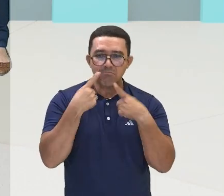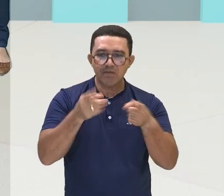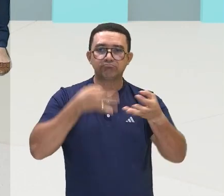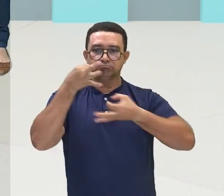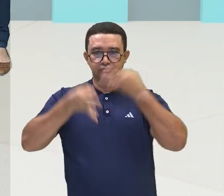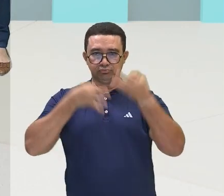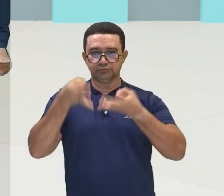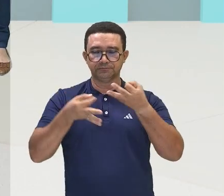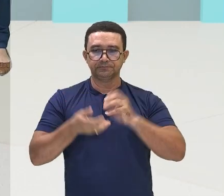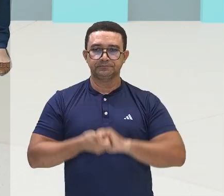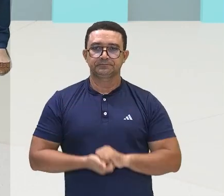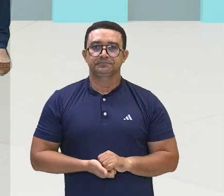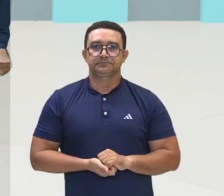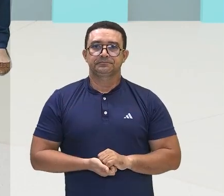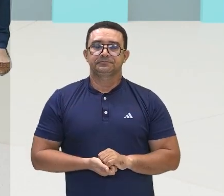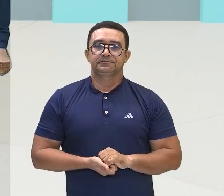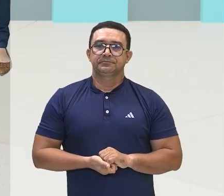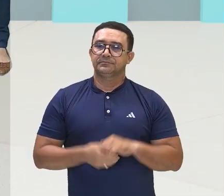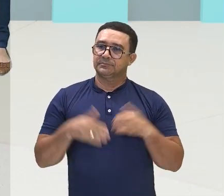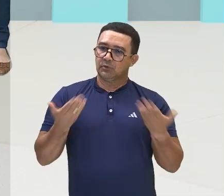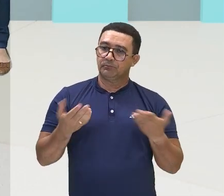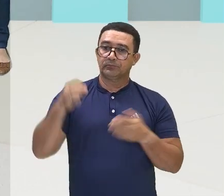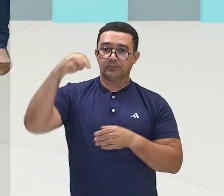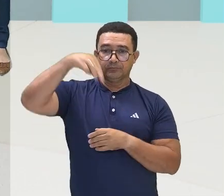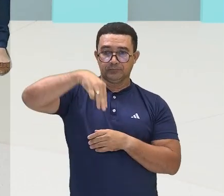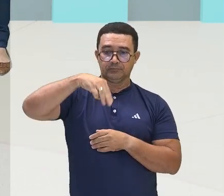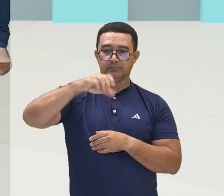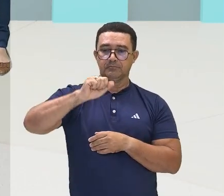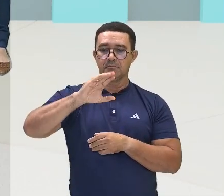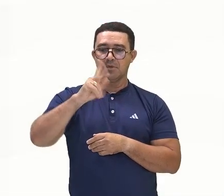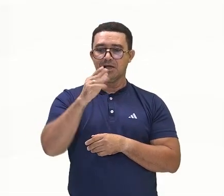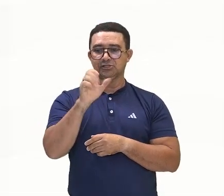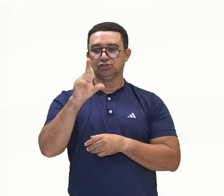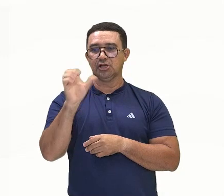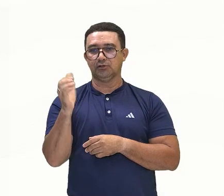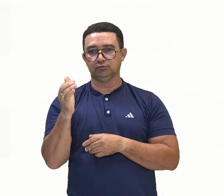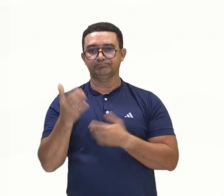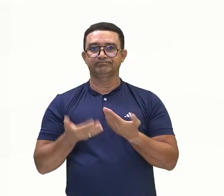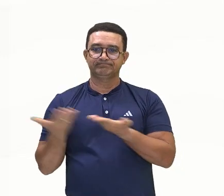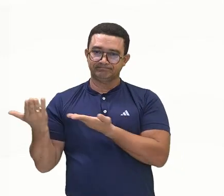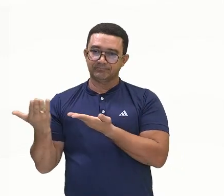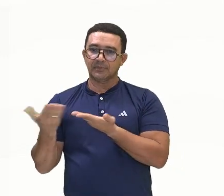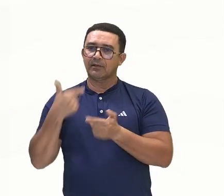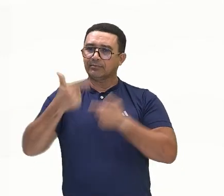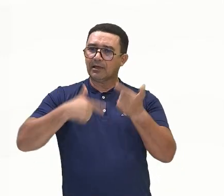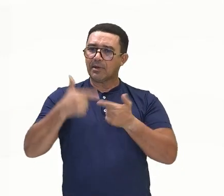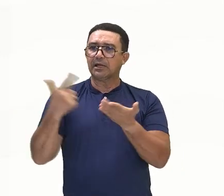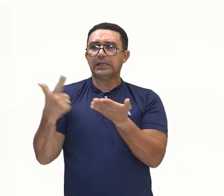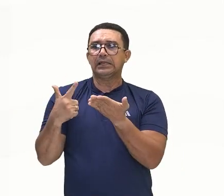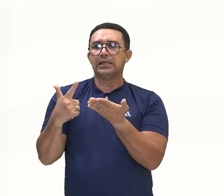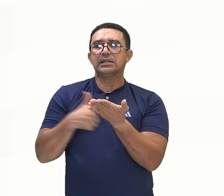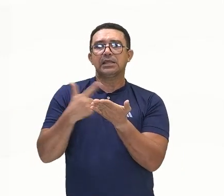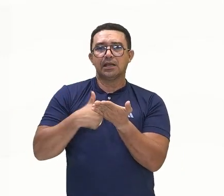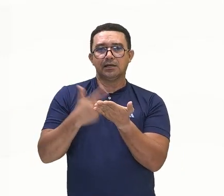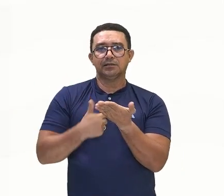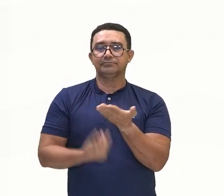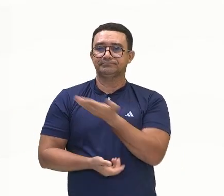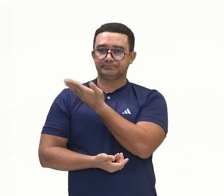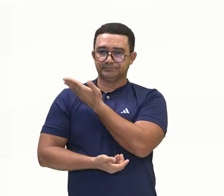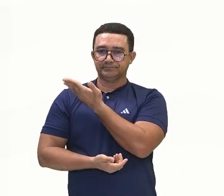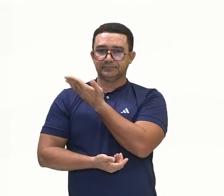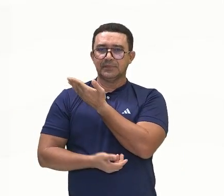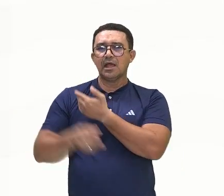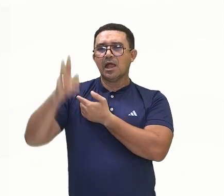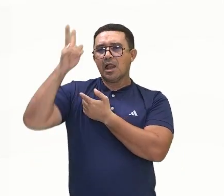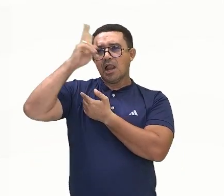beleza? Agora, falando aí de Machado de Assis, eu quero que vocês vejam comigo uma obra literária que é justamente Memórias Póstumas